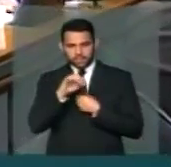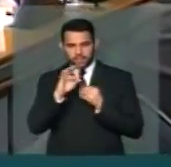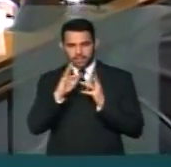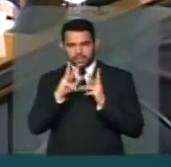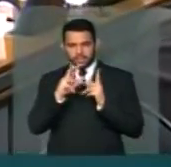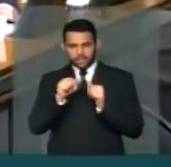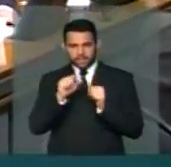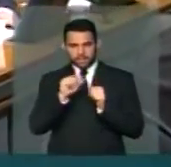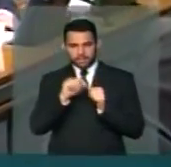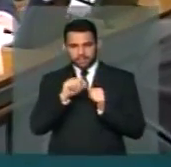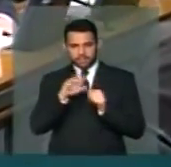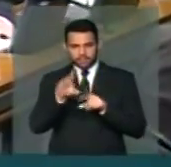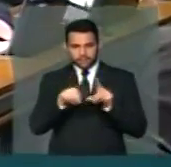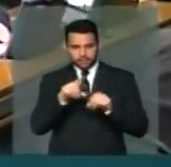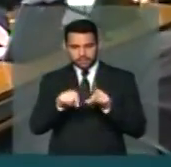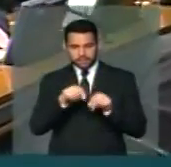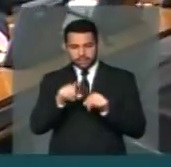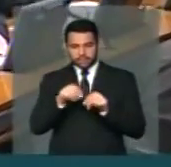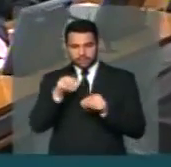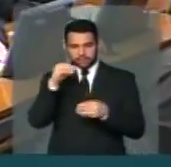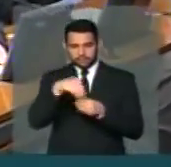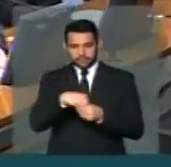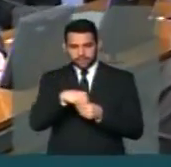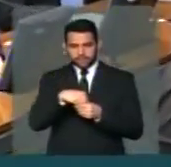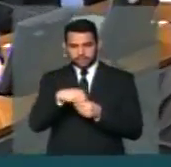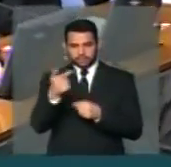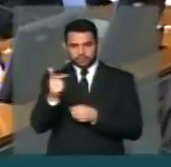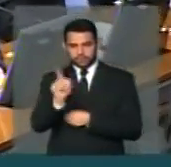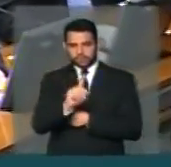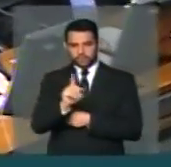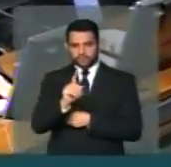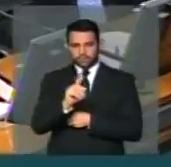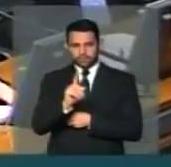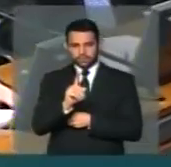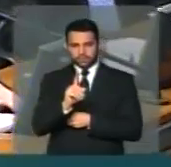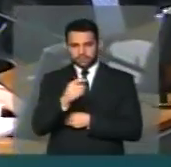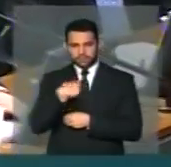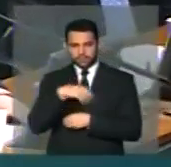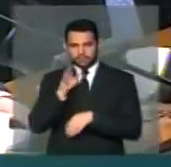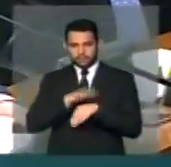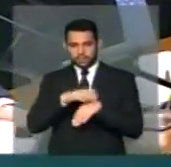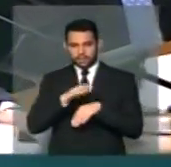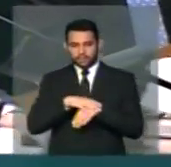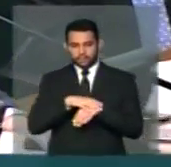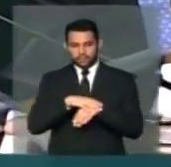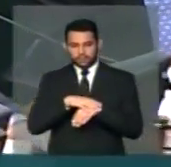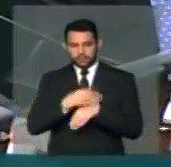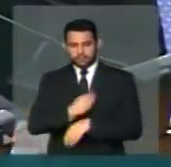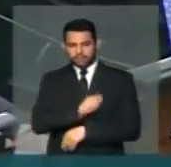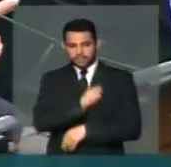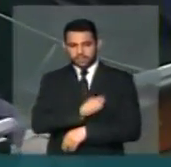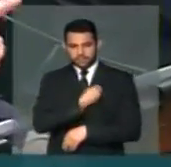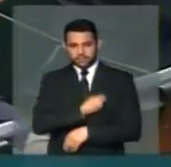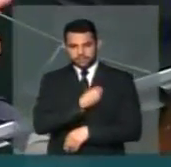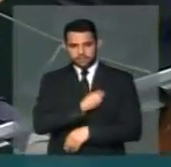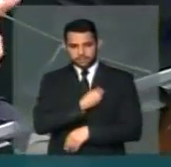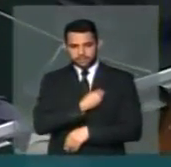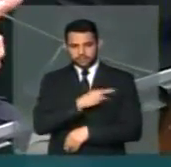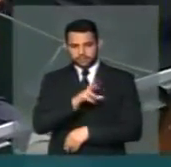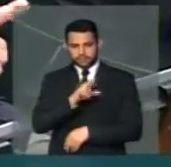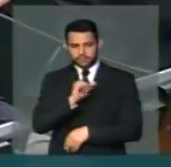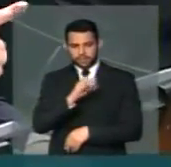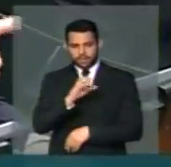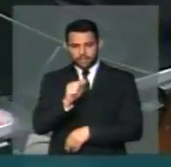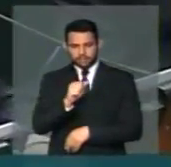pegando deputado, agora está no meio. Não estou não. E eu quero mais do que nunca a presença do senhor